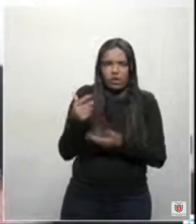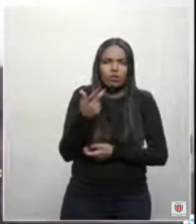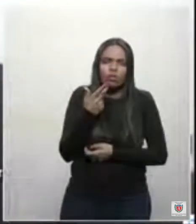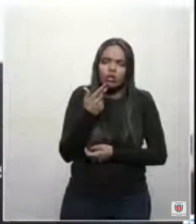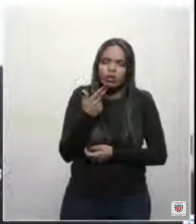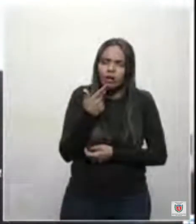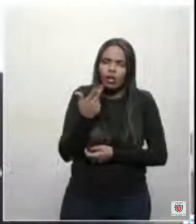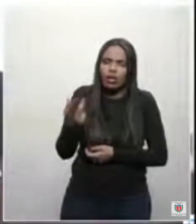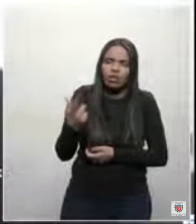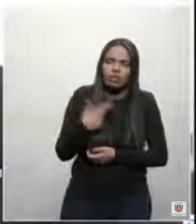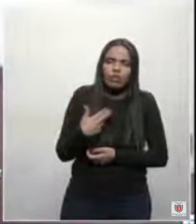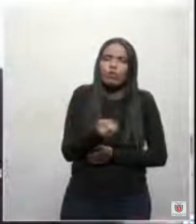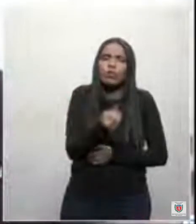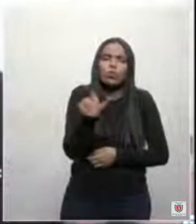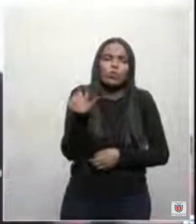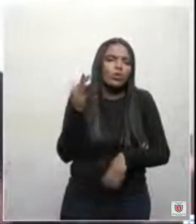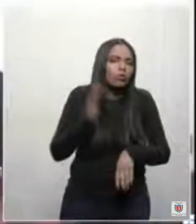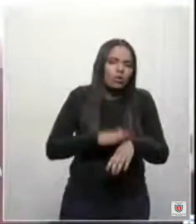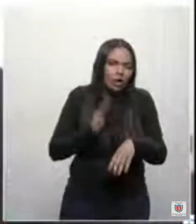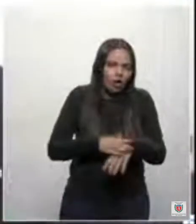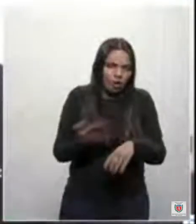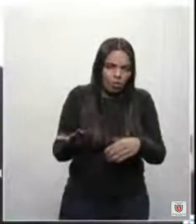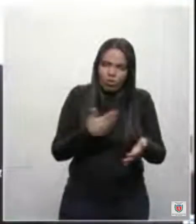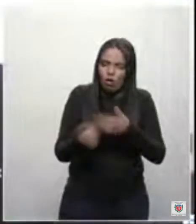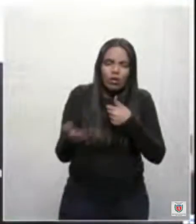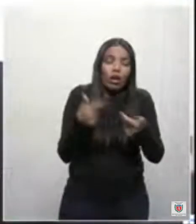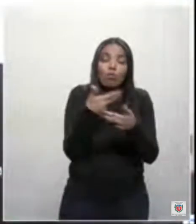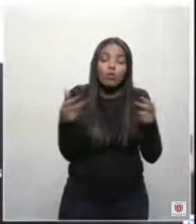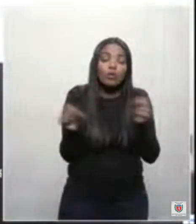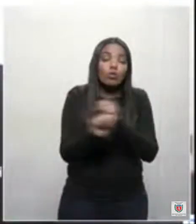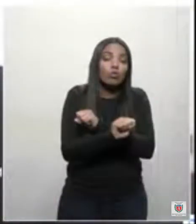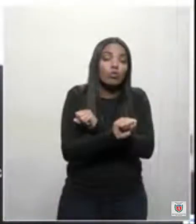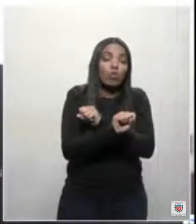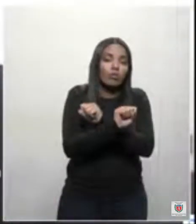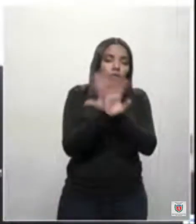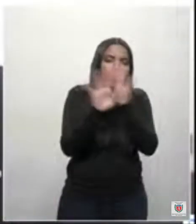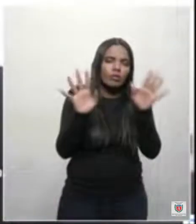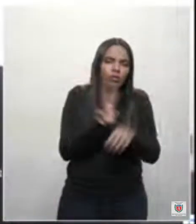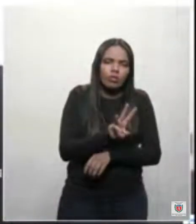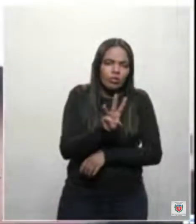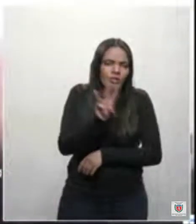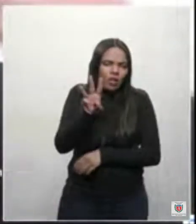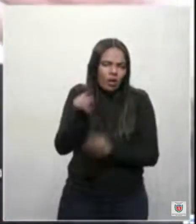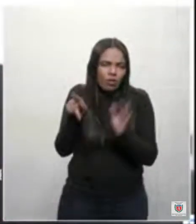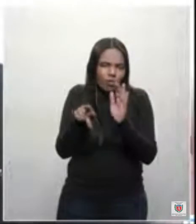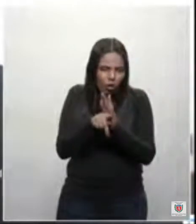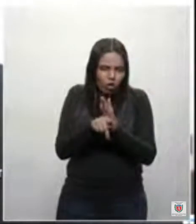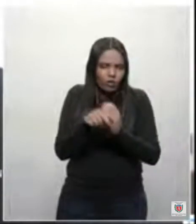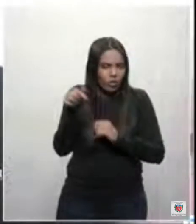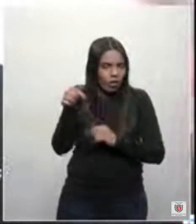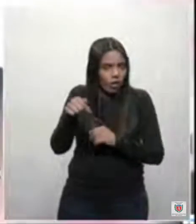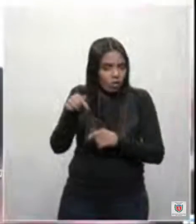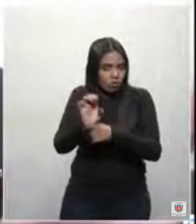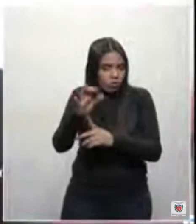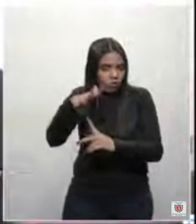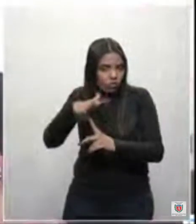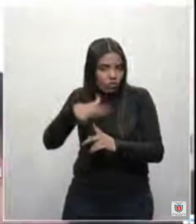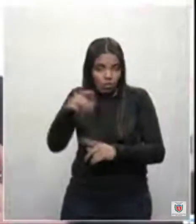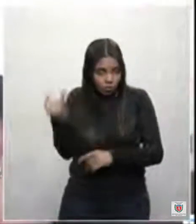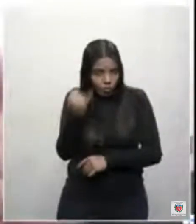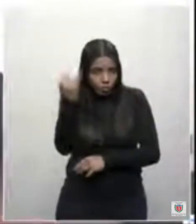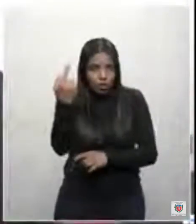uma resposta, qualquer coisa do tipo, sobre a transparência. A transparência é importante. Mesmo que o senhor publique os dados que estão lá, que são usados hoje